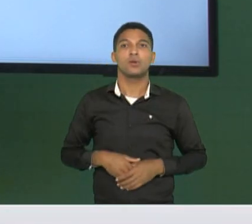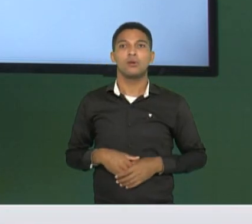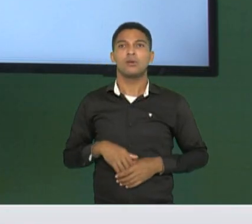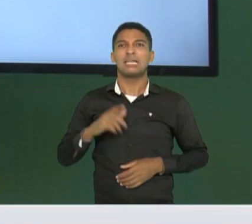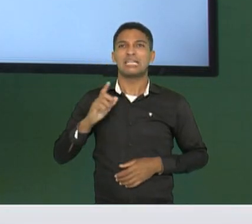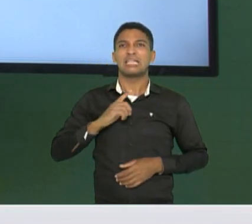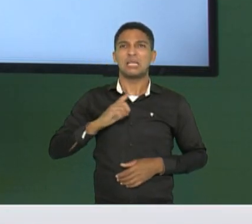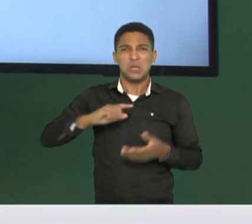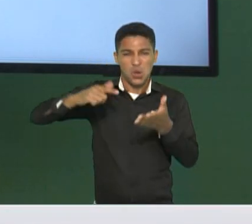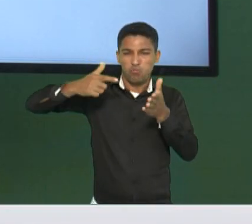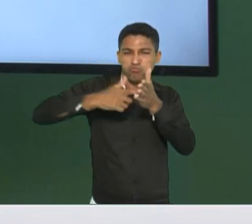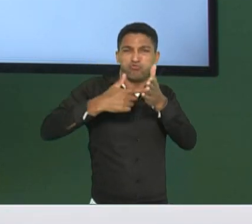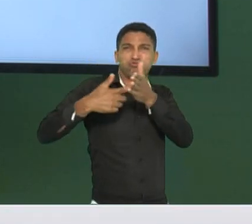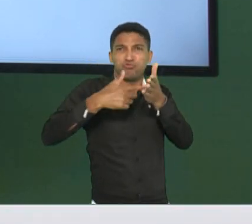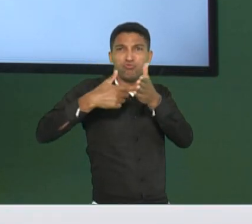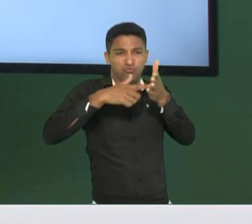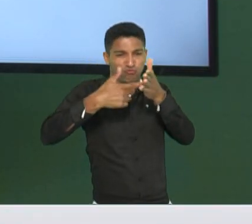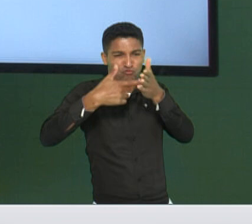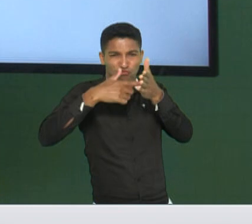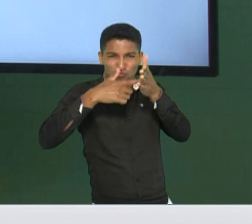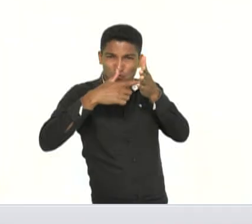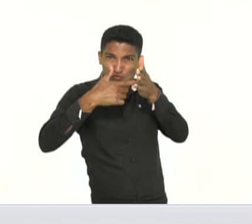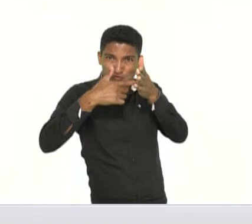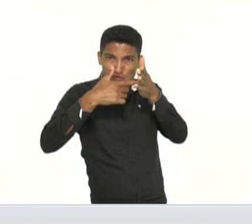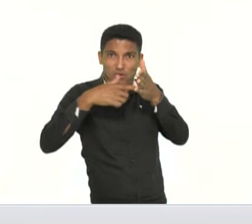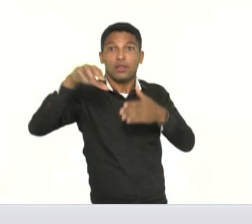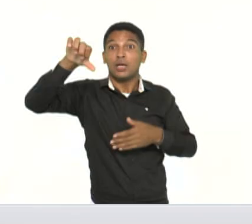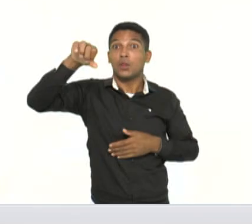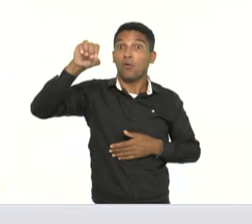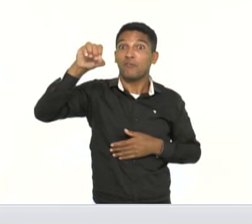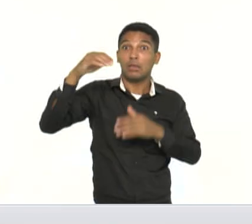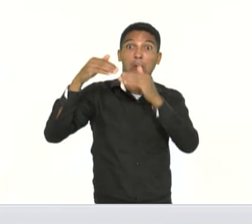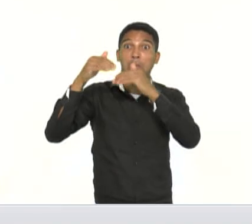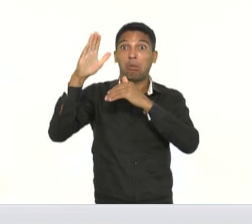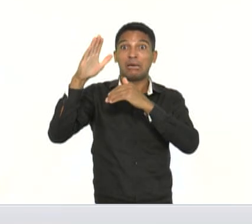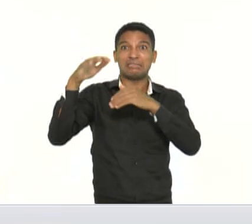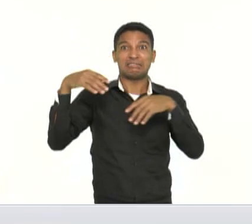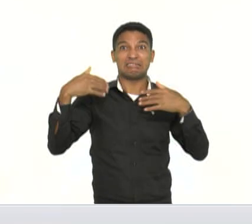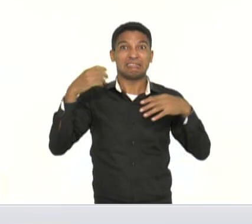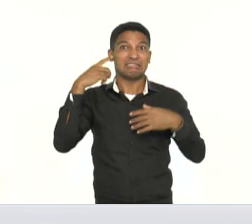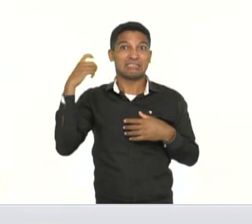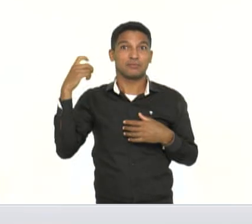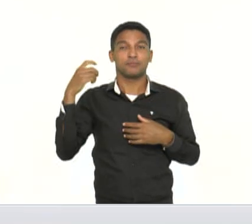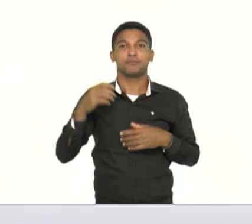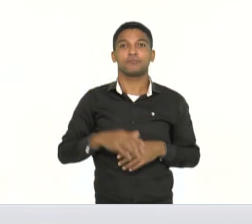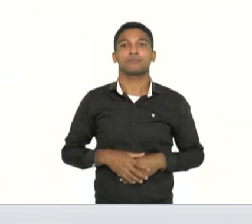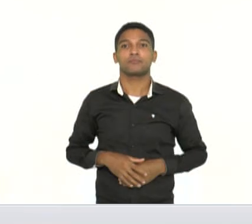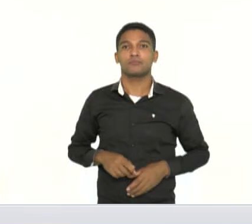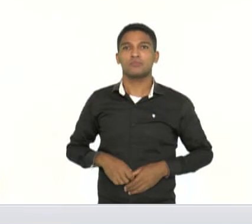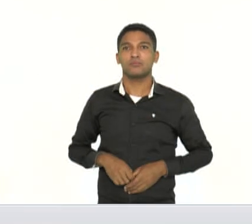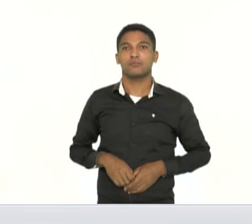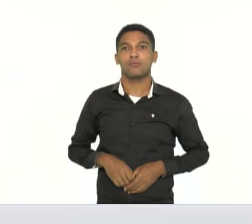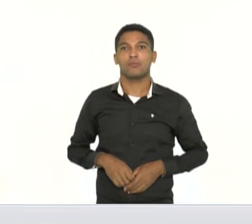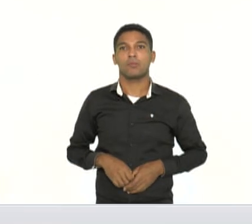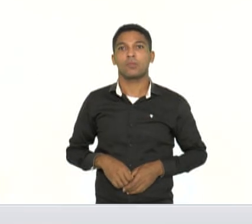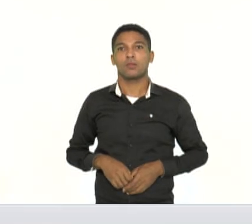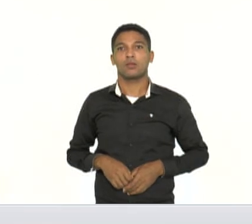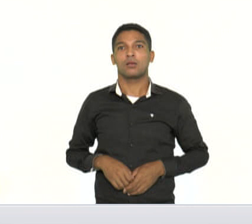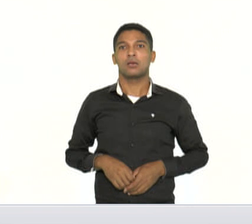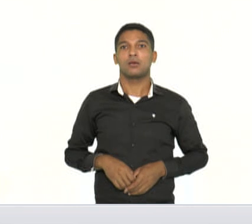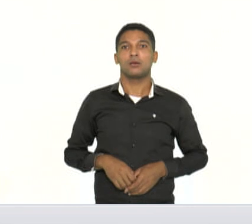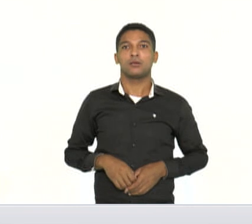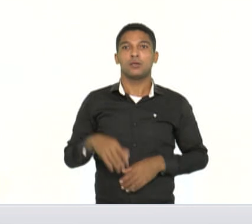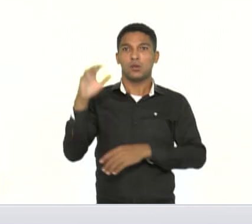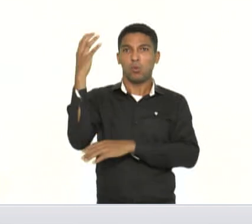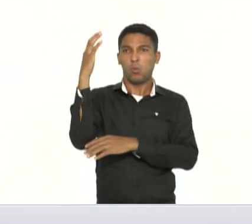perfuradora, 90 decibéis já. Motosserras, ainda bem que é só um pouquinho, né? Liga, corta e desliga.